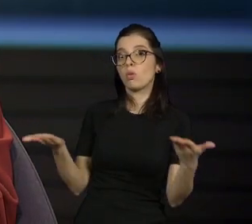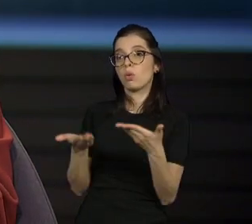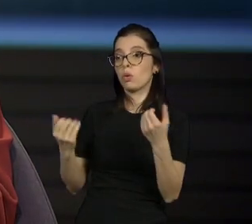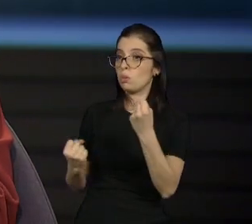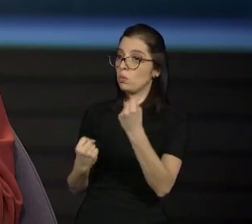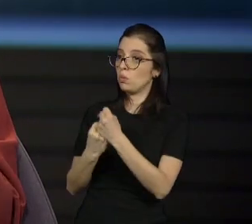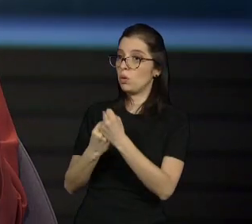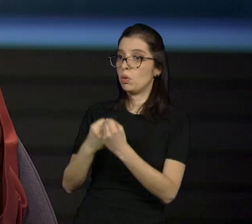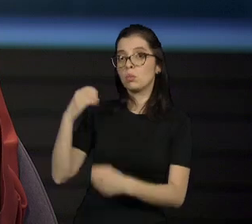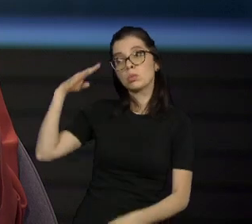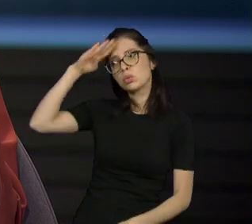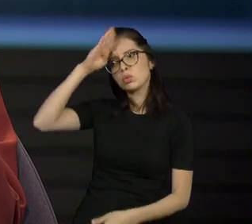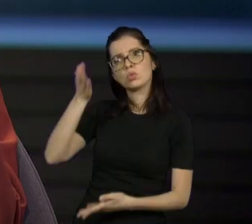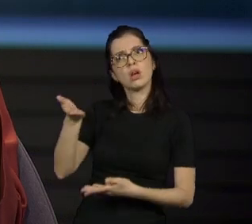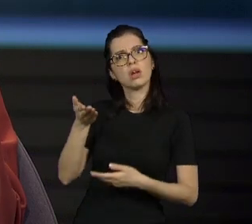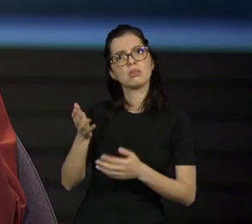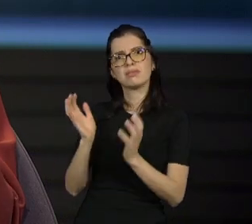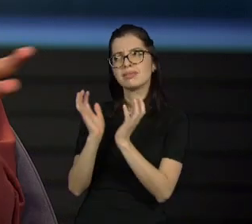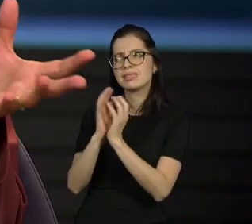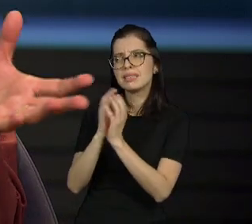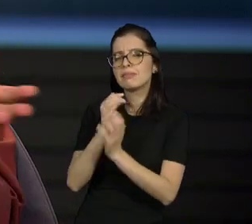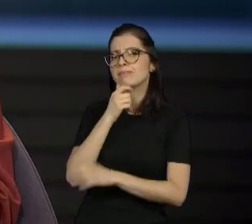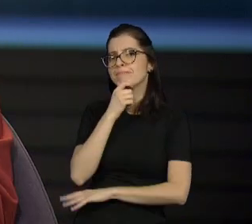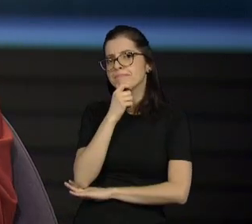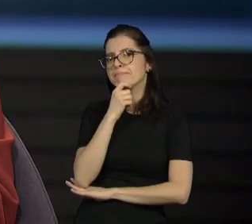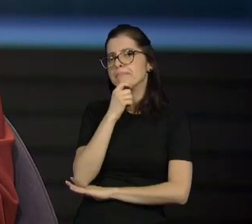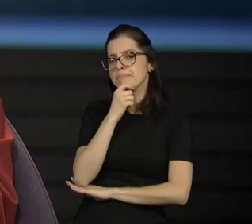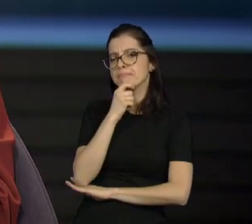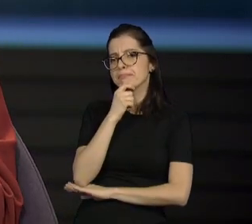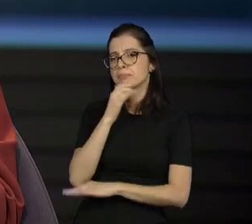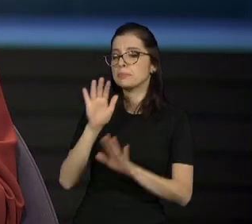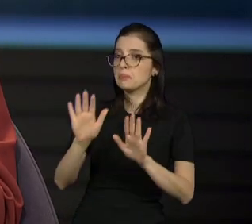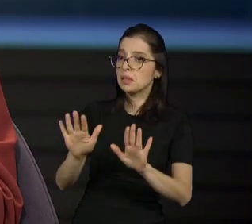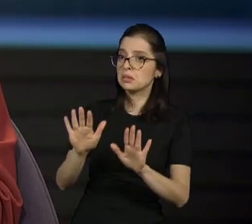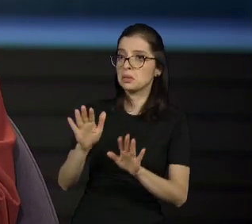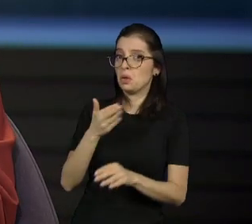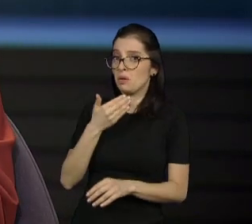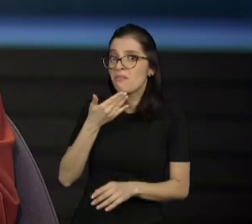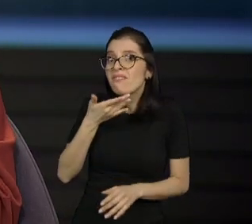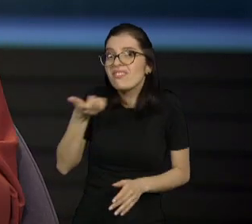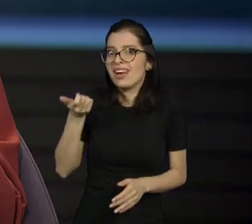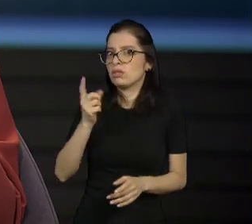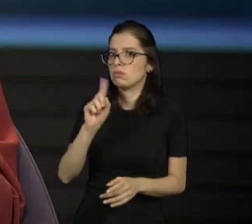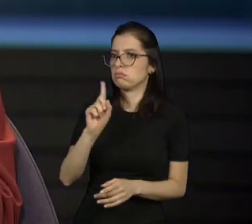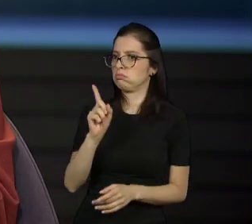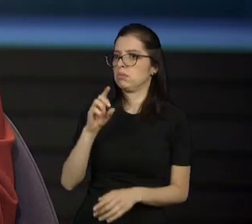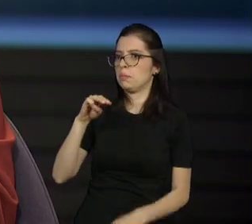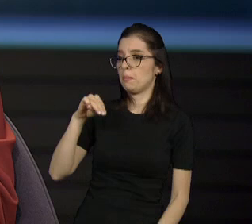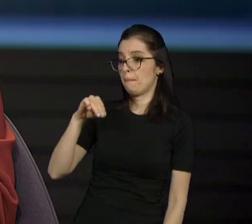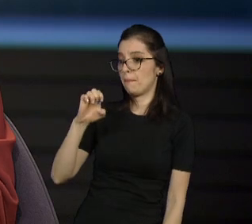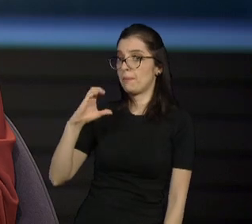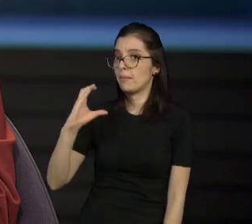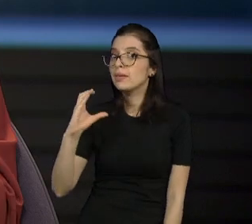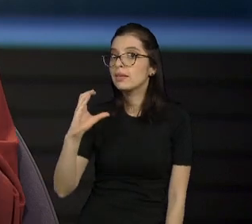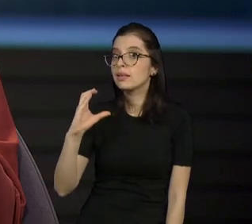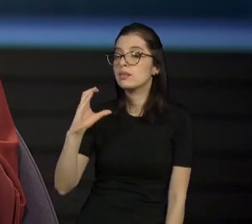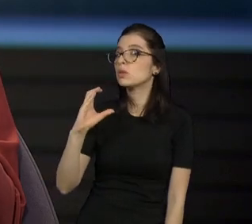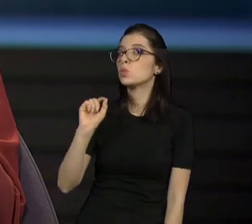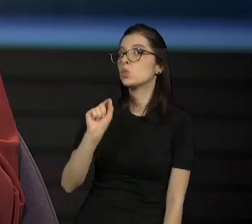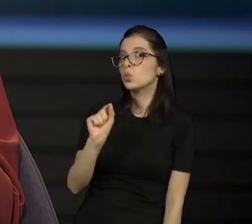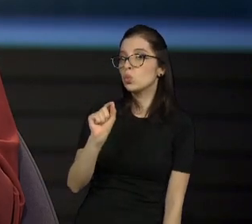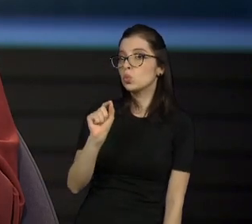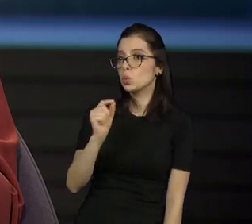em Recife. Não é uma situação muito fácil, porque, por exemplo, no Ministério da Educação, o que o bolsonarismo fez foi um